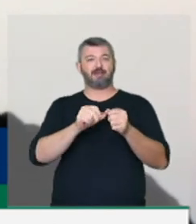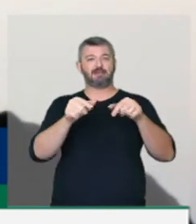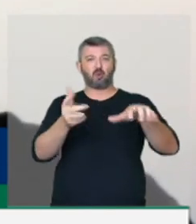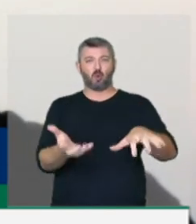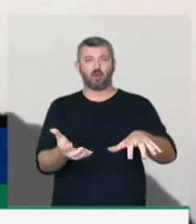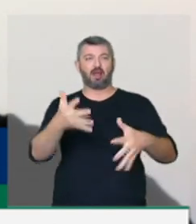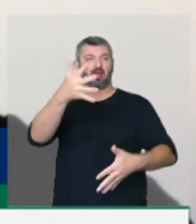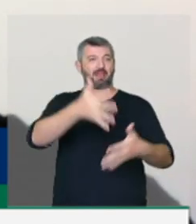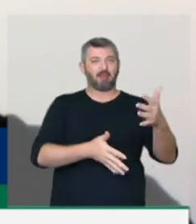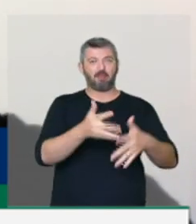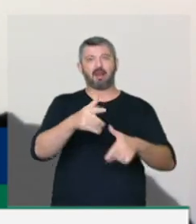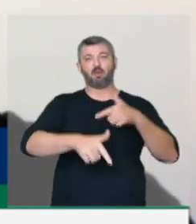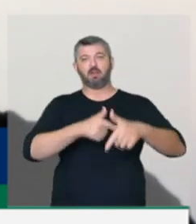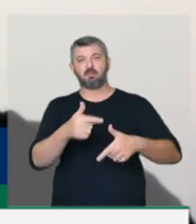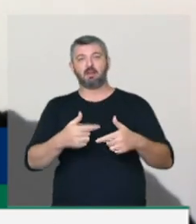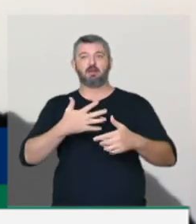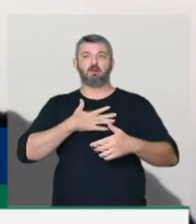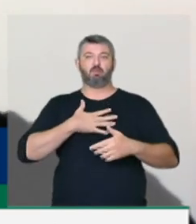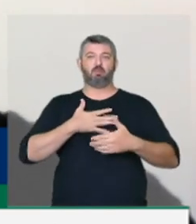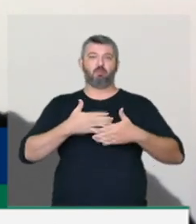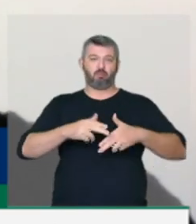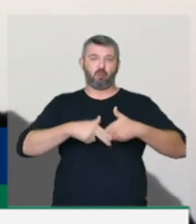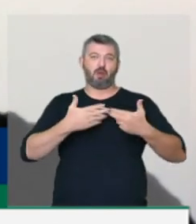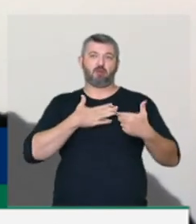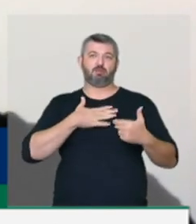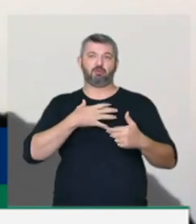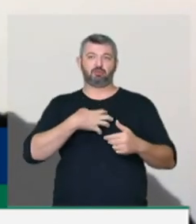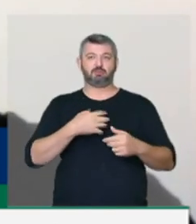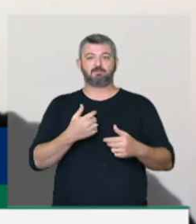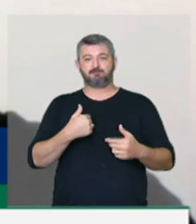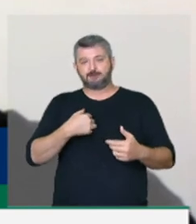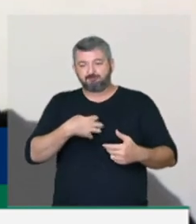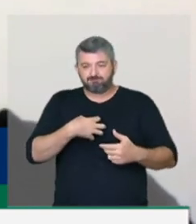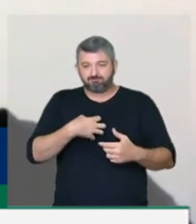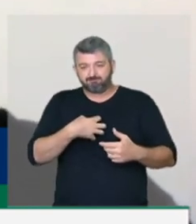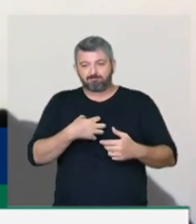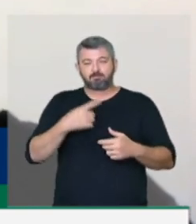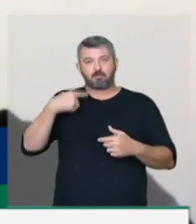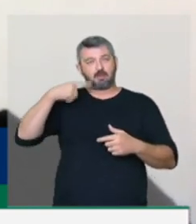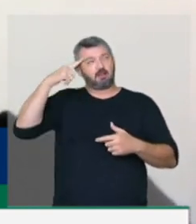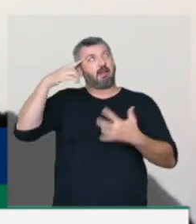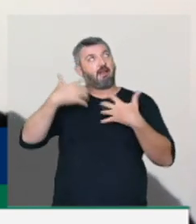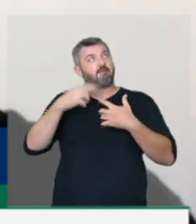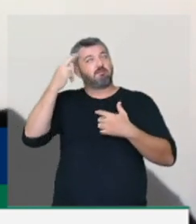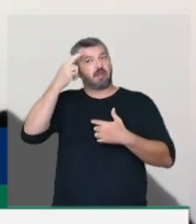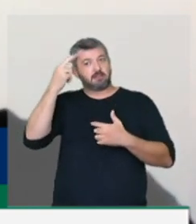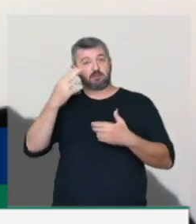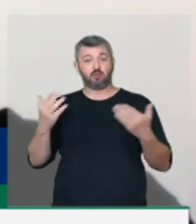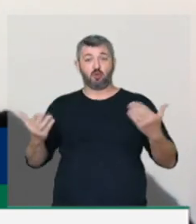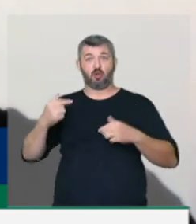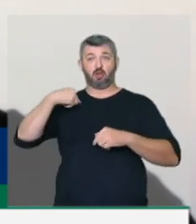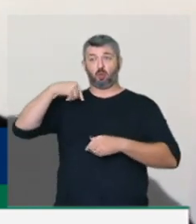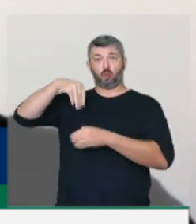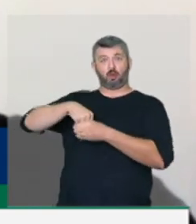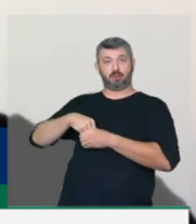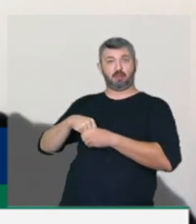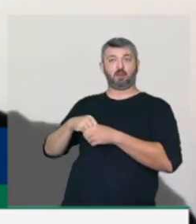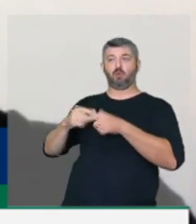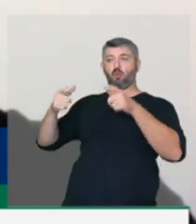foi uma coisa que realmente acabou me colocando em uma posição de reflexão. Eu estou aqui hoje dentro de um batalhão